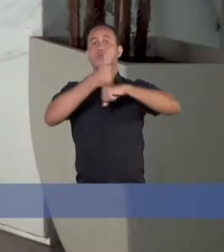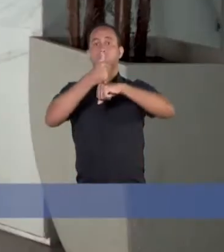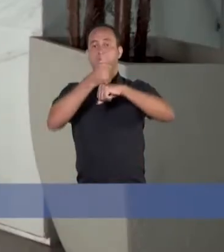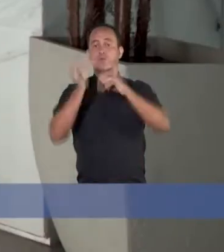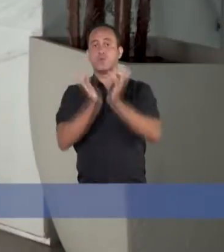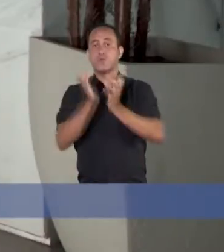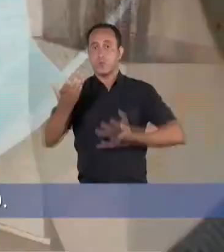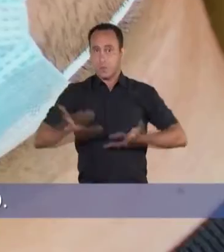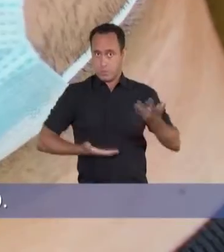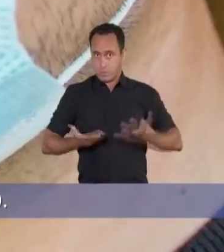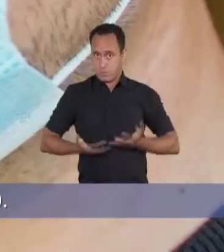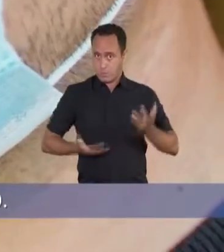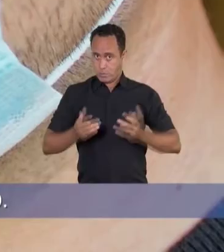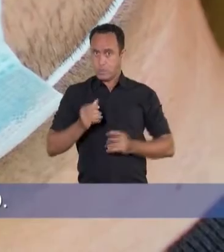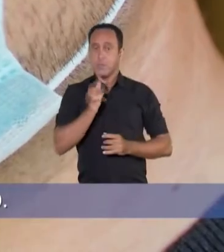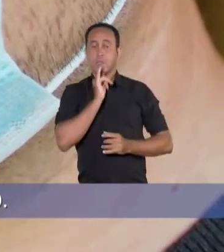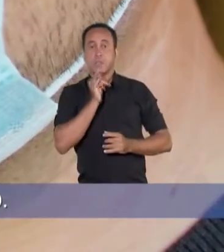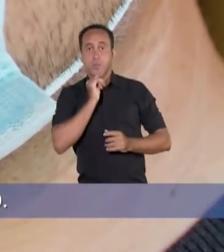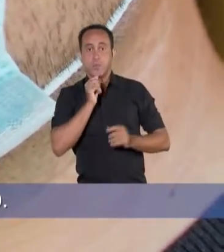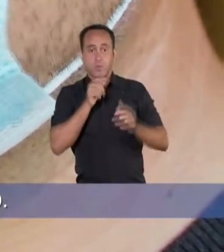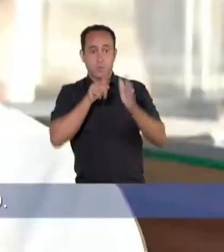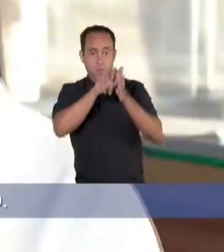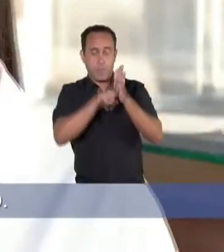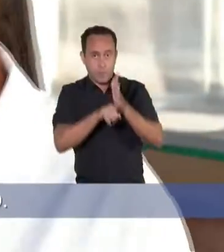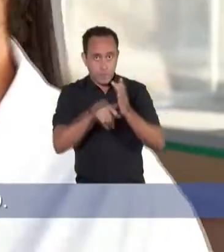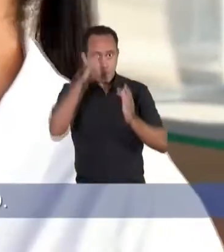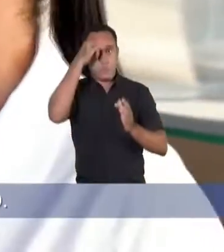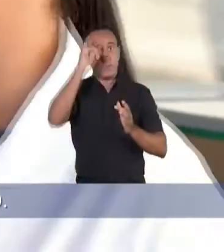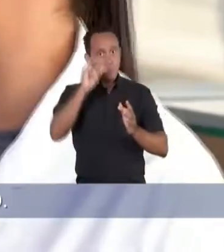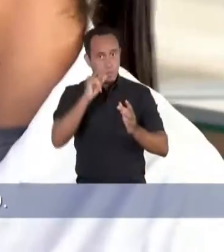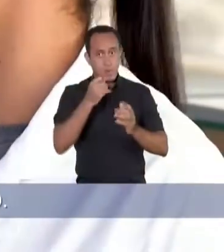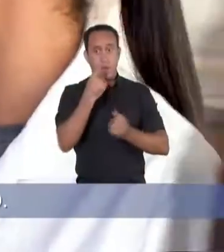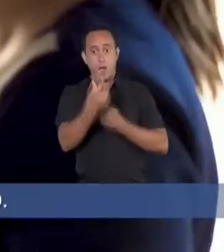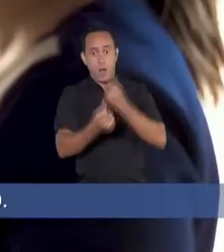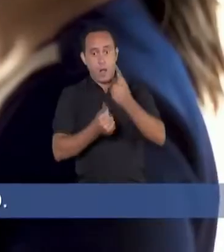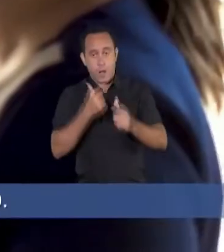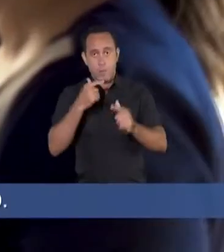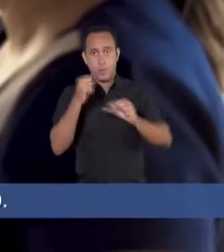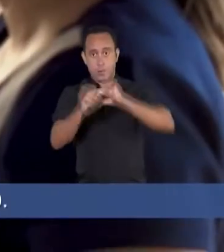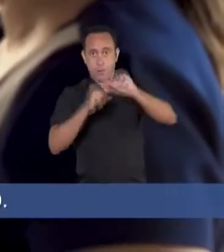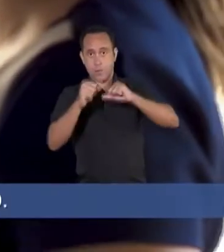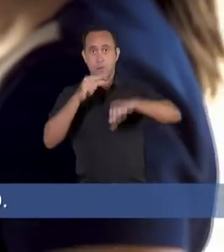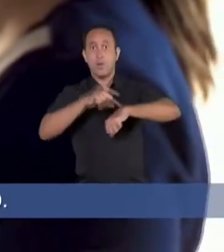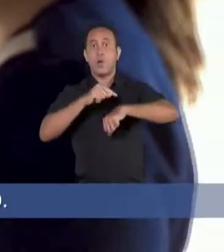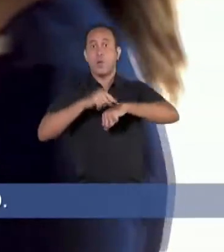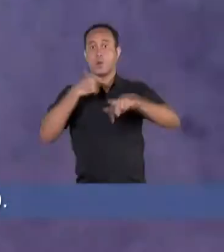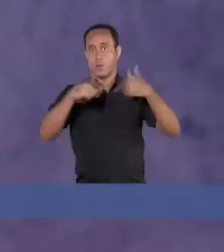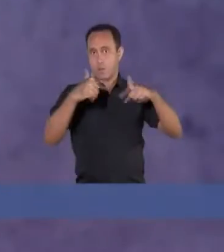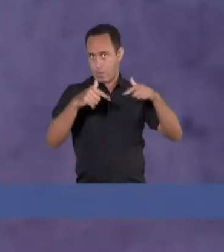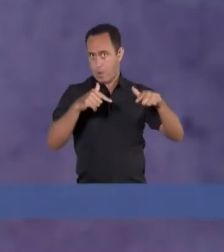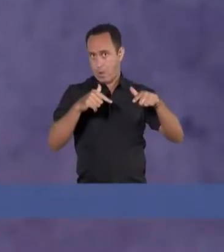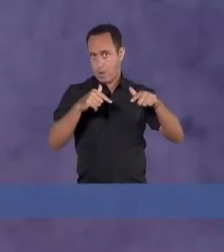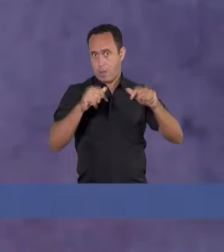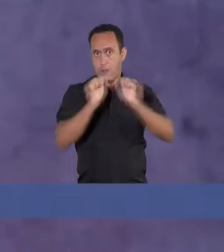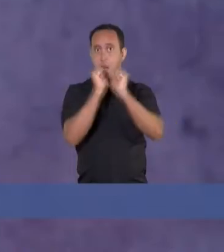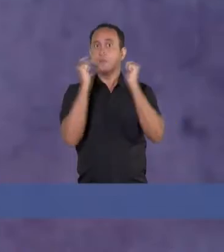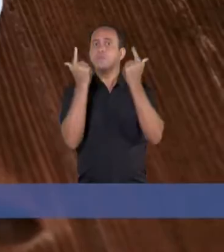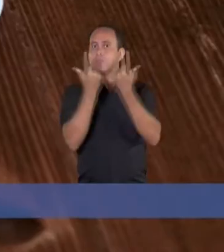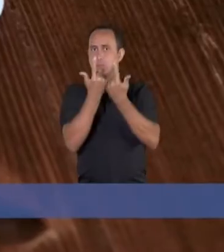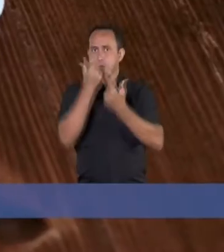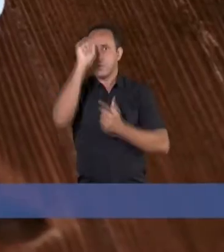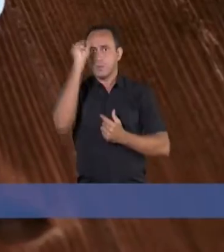aos seus servidores, como exames preventivos e rodízios na frequência diária de trabalho. A